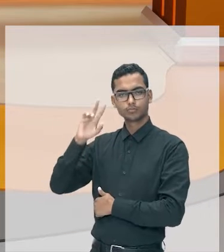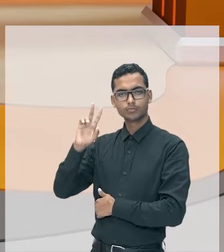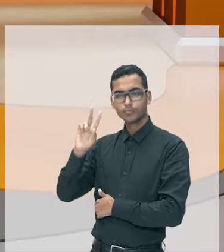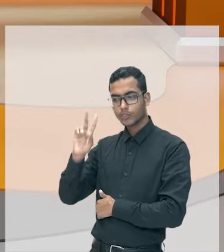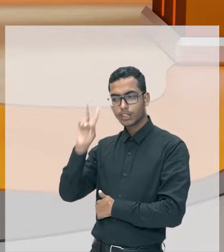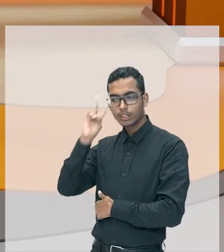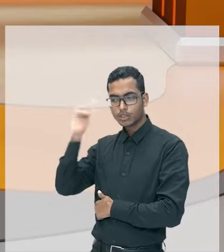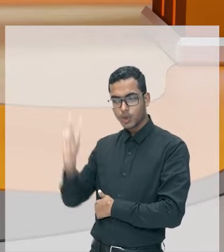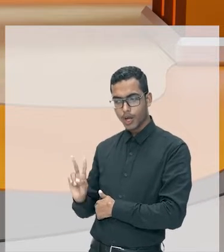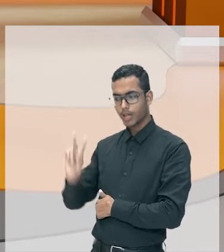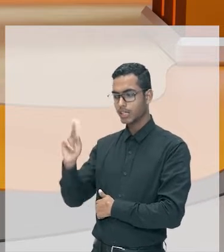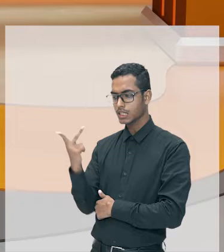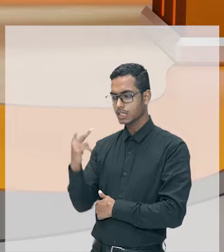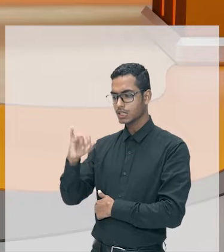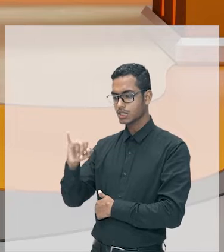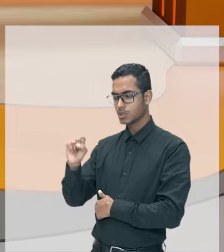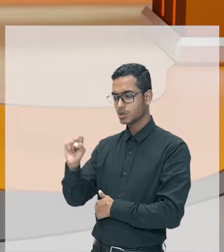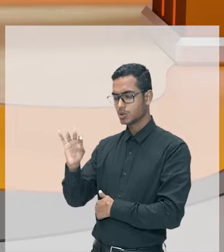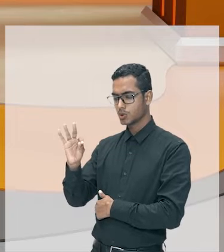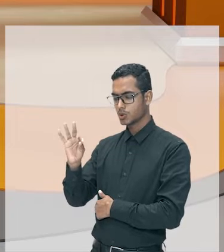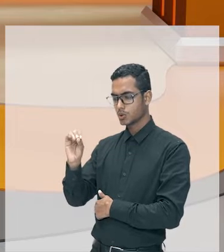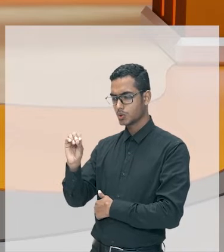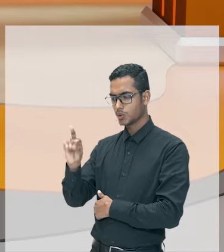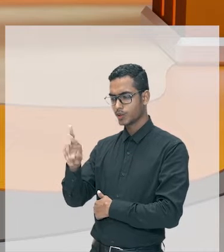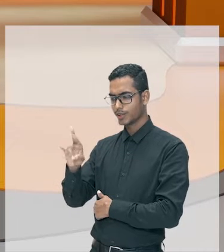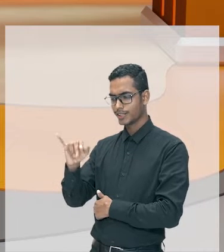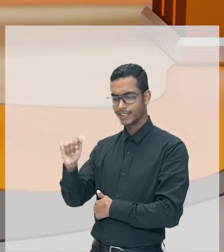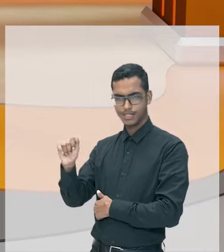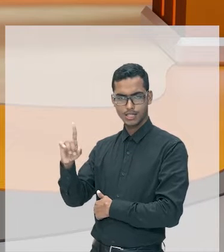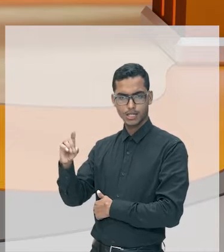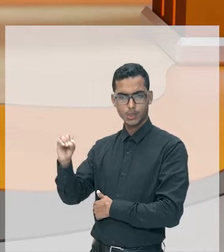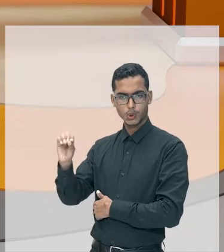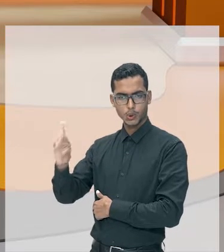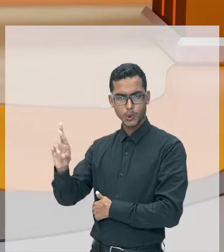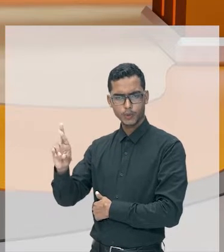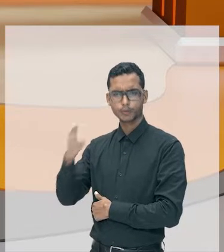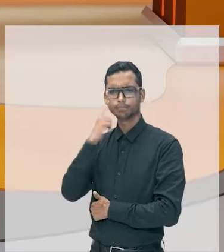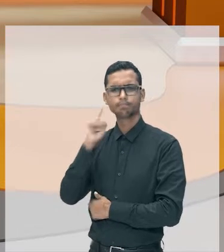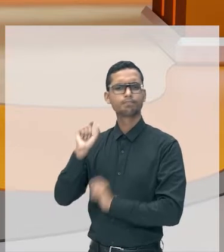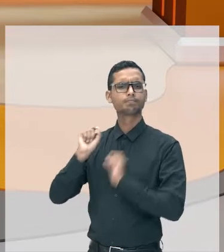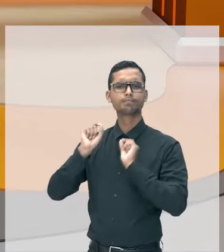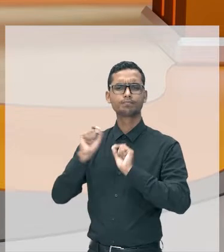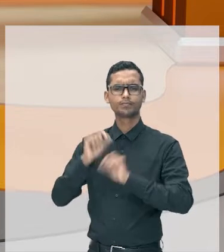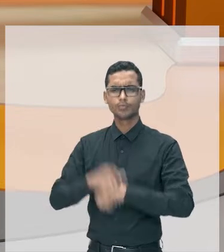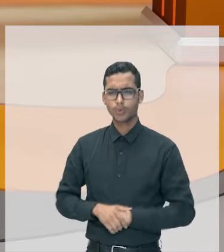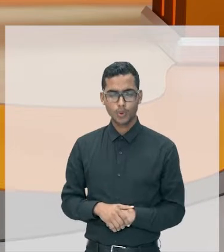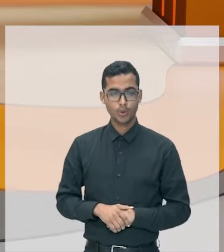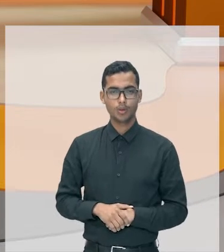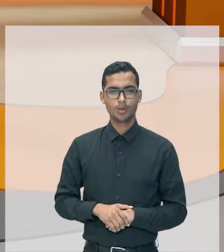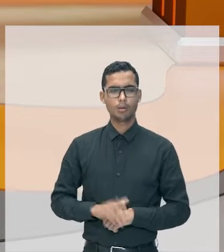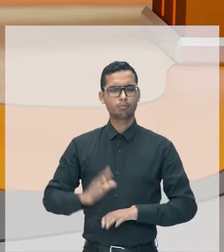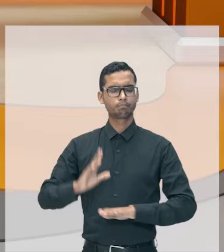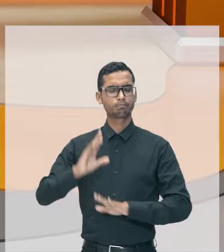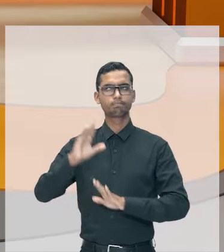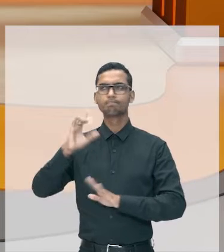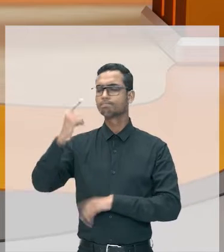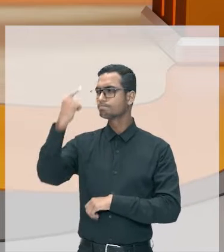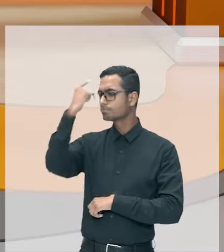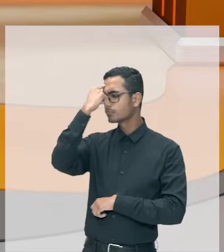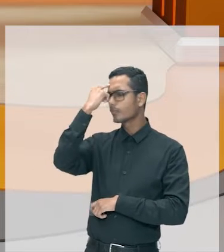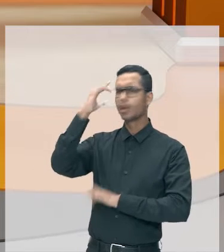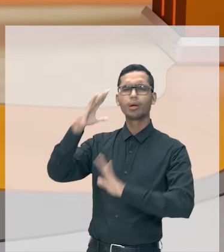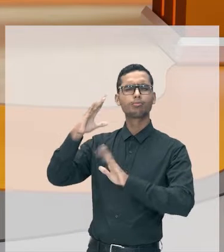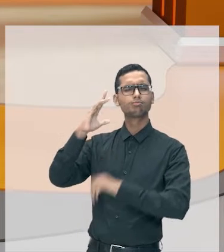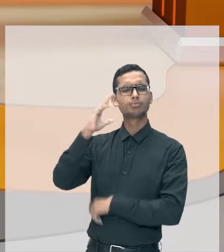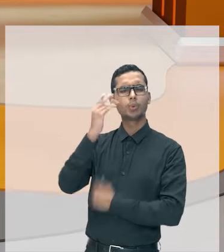para falar da história, para entender a história. Porque você deve ter se perguntado, né? Professor, como é que a gente sabe,